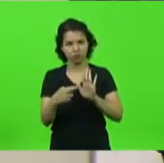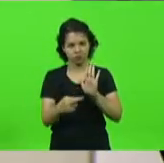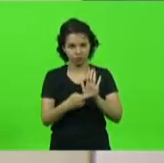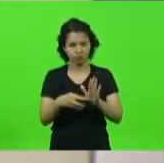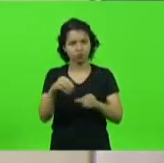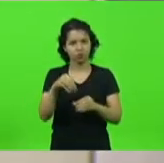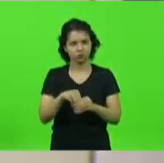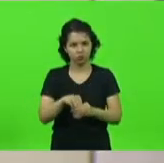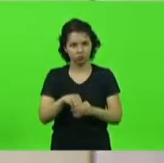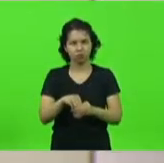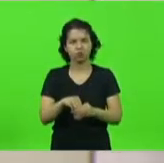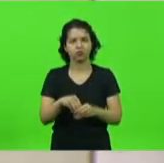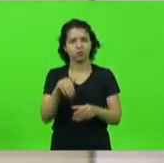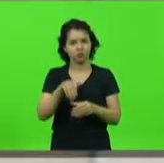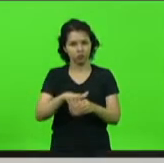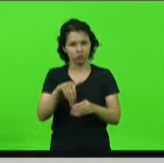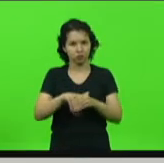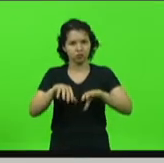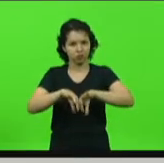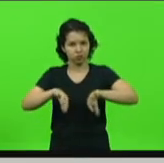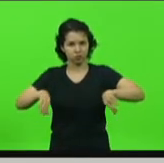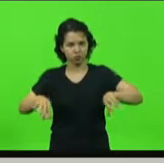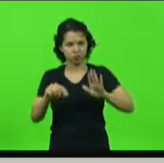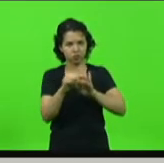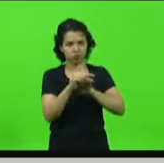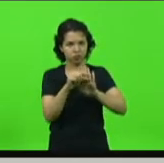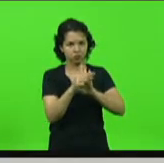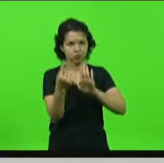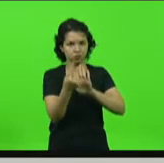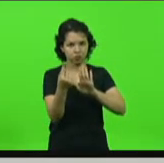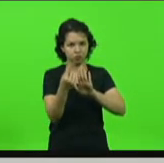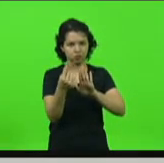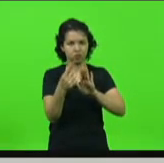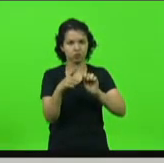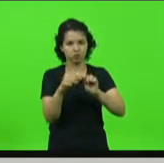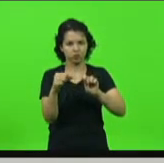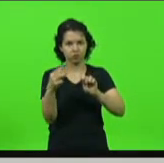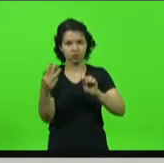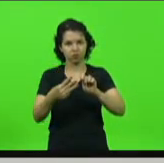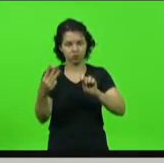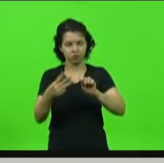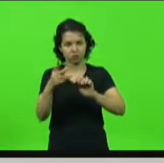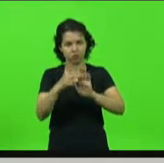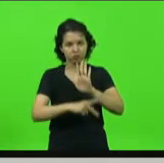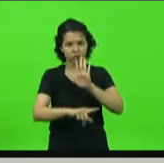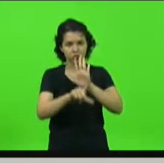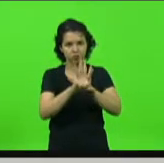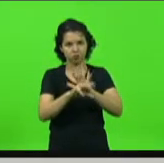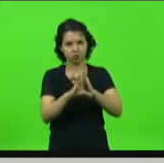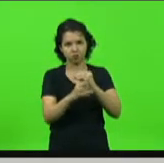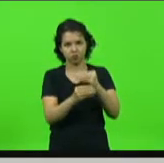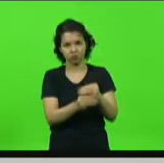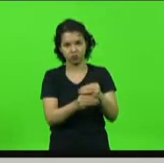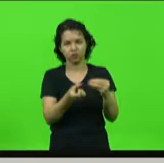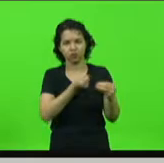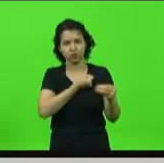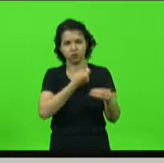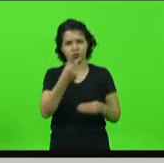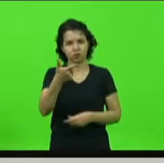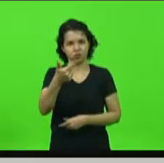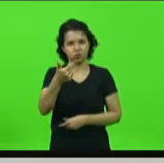a votação em separado do parágrafo único do artigo 3º do projeto de lei complementar número